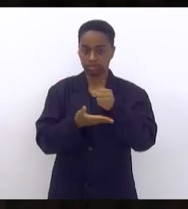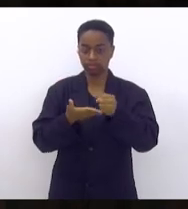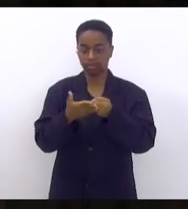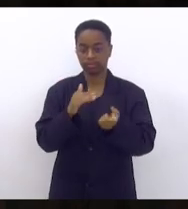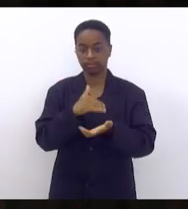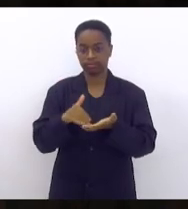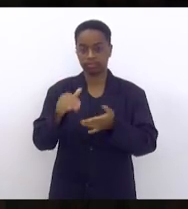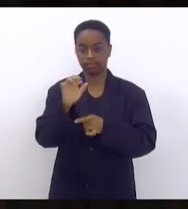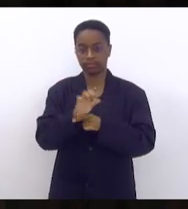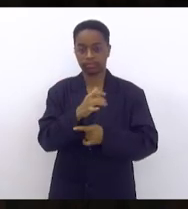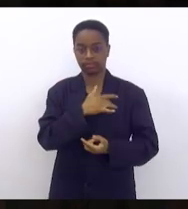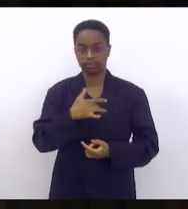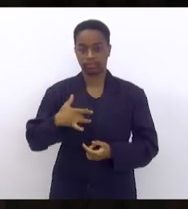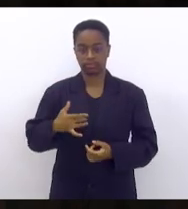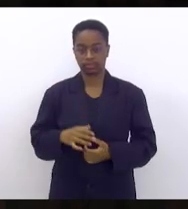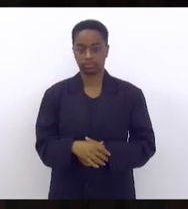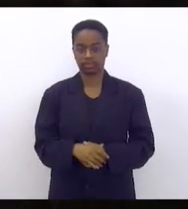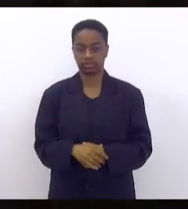Saúde.